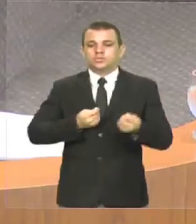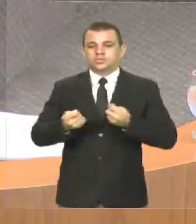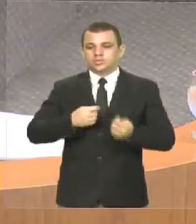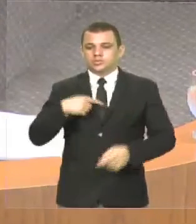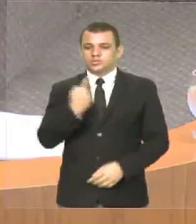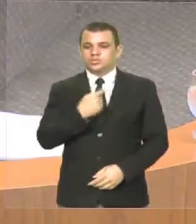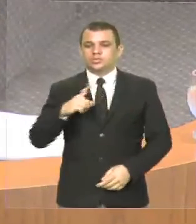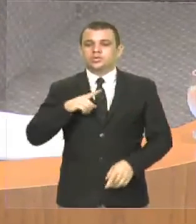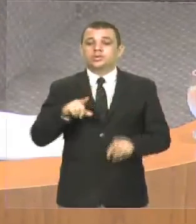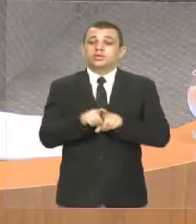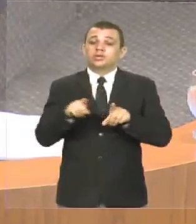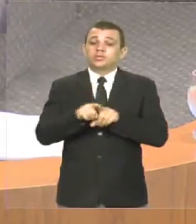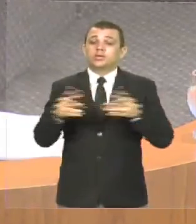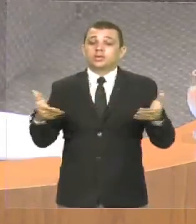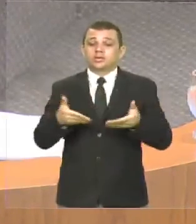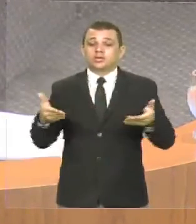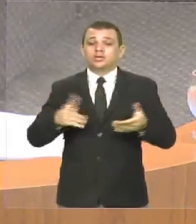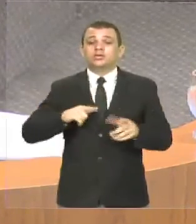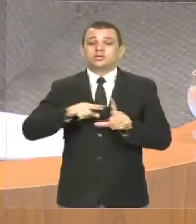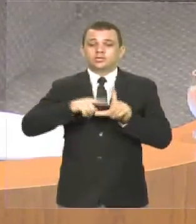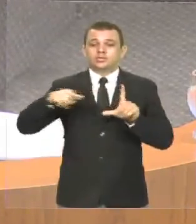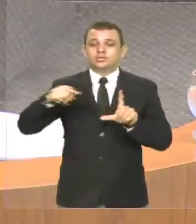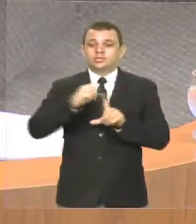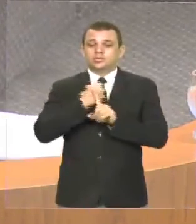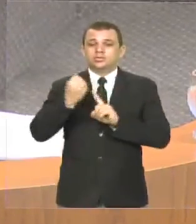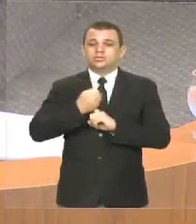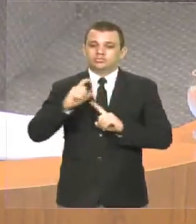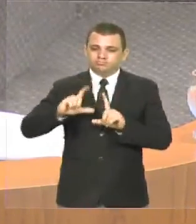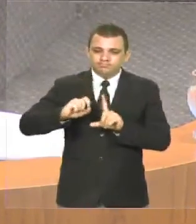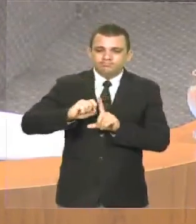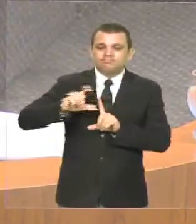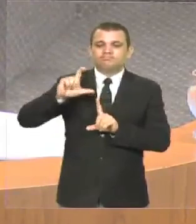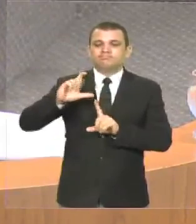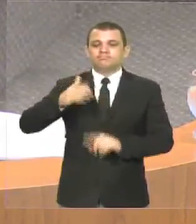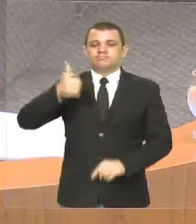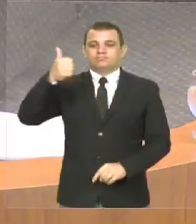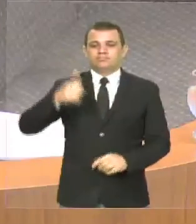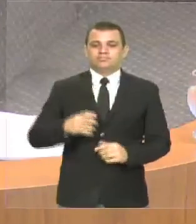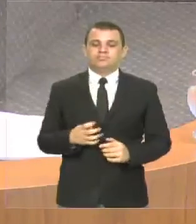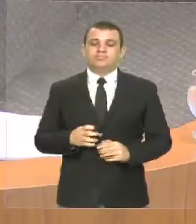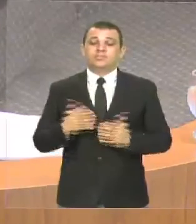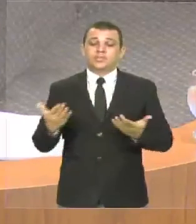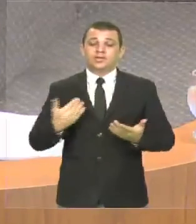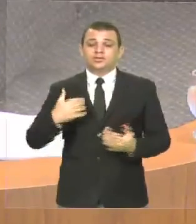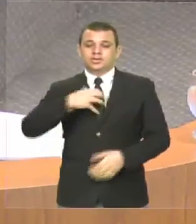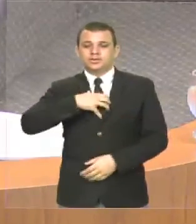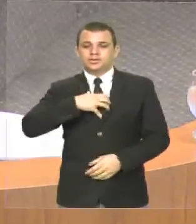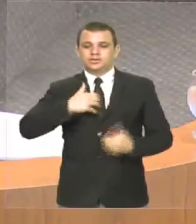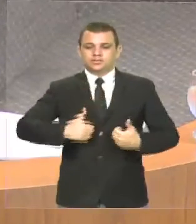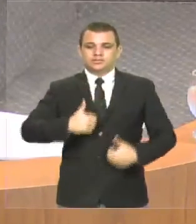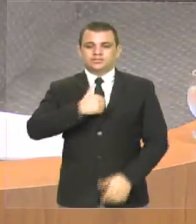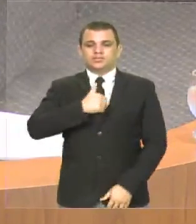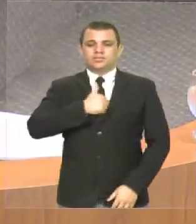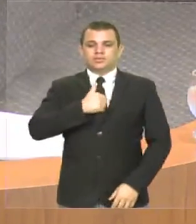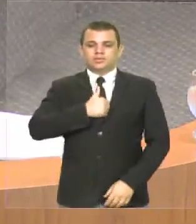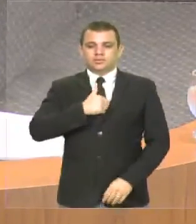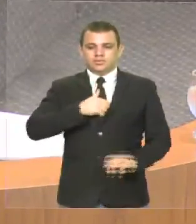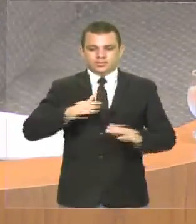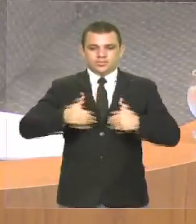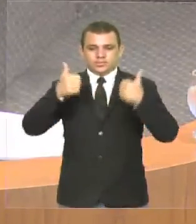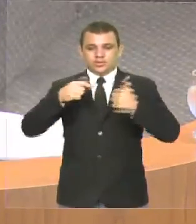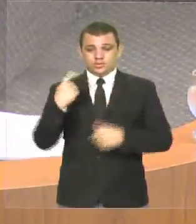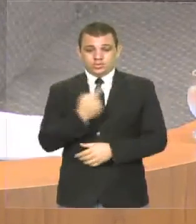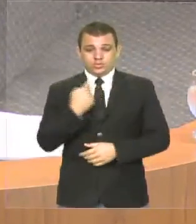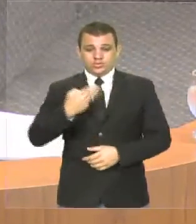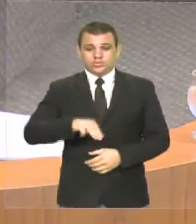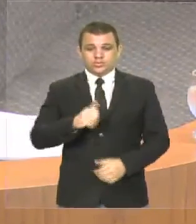e também agora até os indicadores sociais estão aumentando. Então, eu acho que esse sentimento de autoestima, para melhorar a autoestima de nós